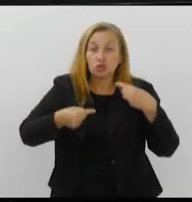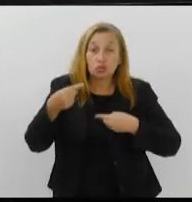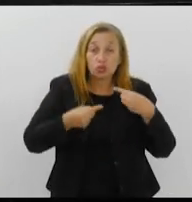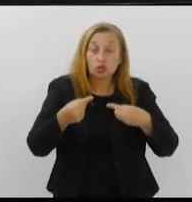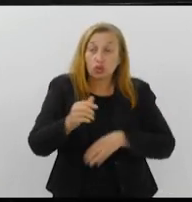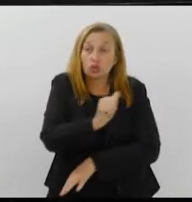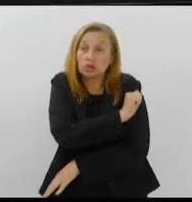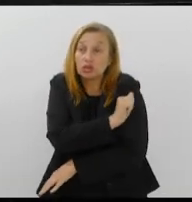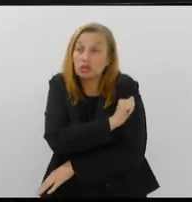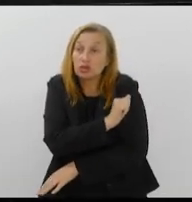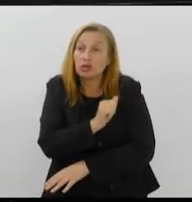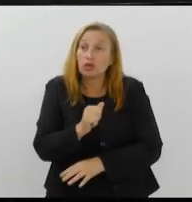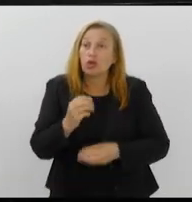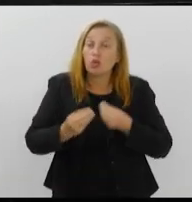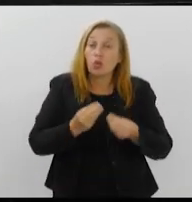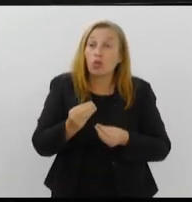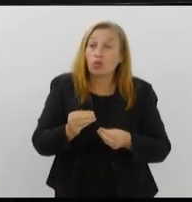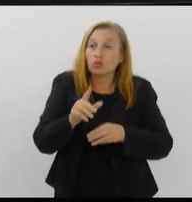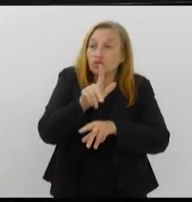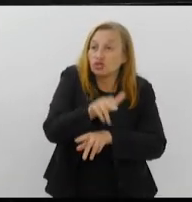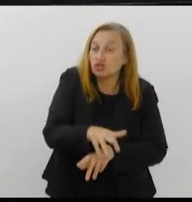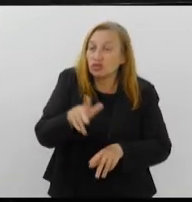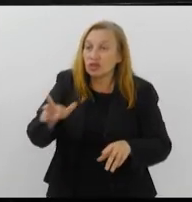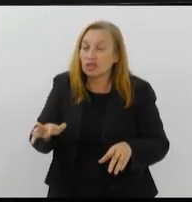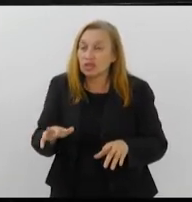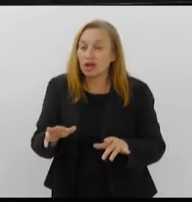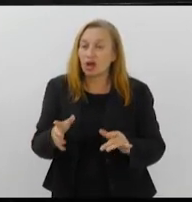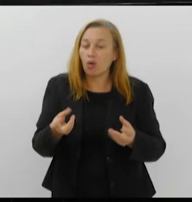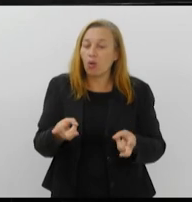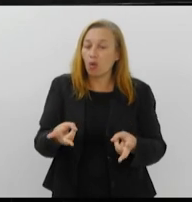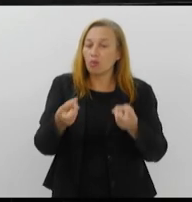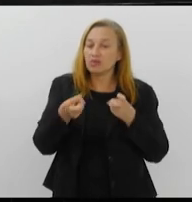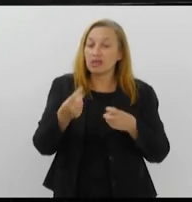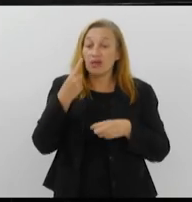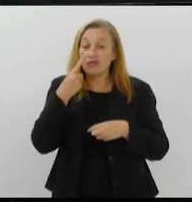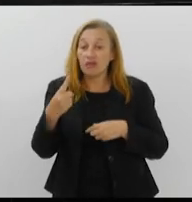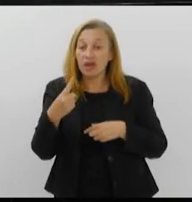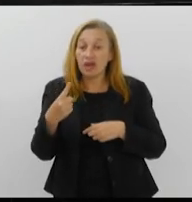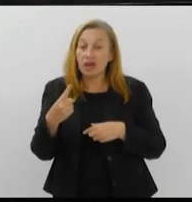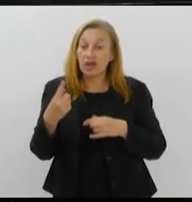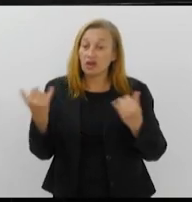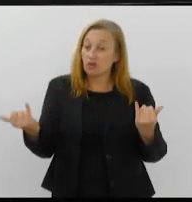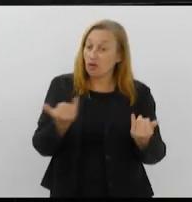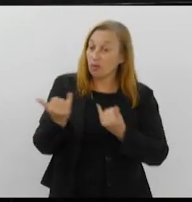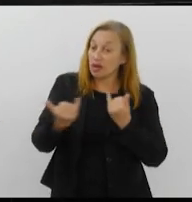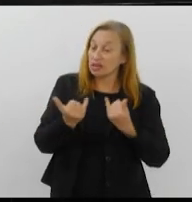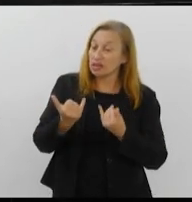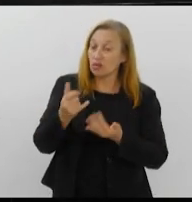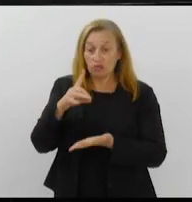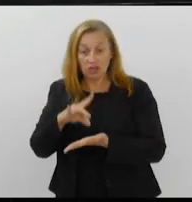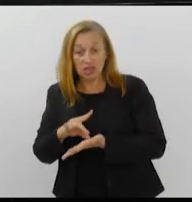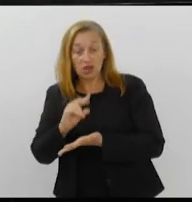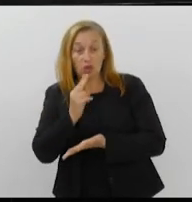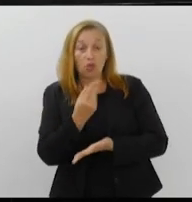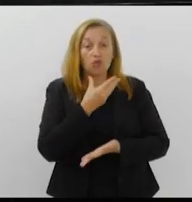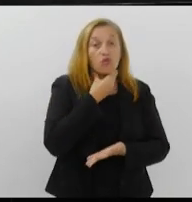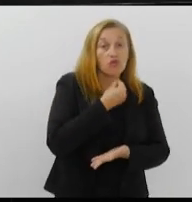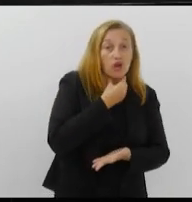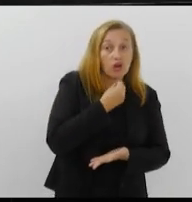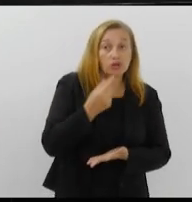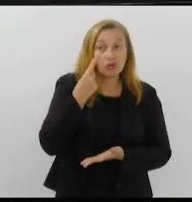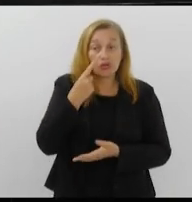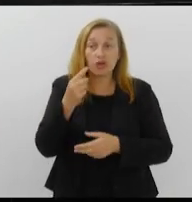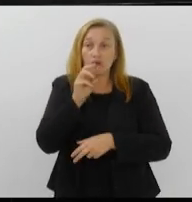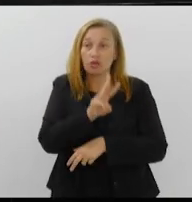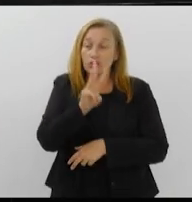alunos como diferenciar uma notícia falsa de uma verdadeira, como acessar sites científicos, ouvir os